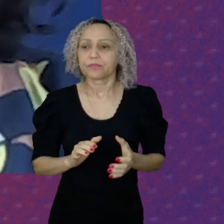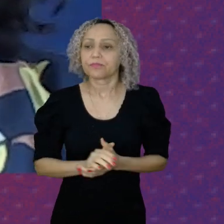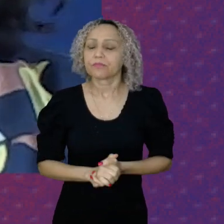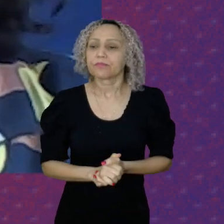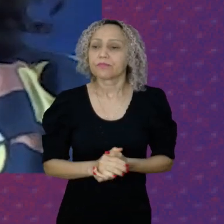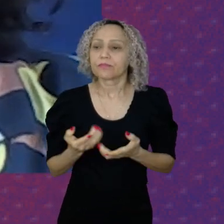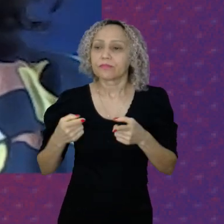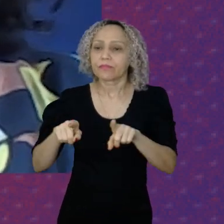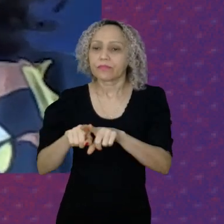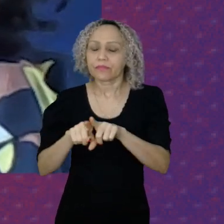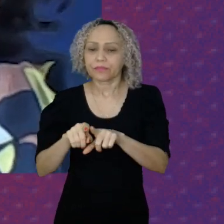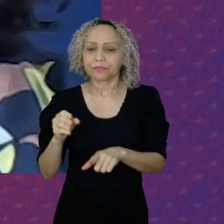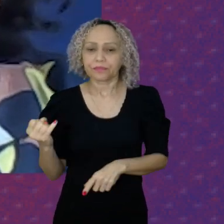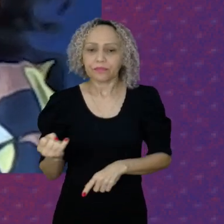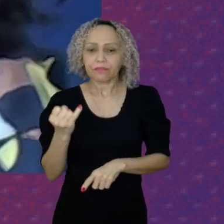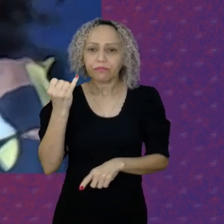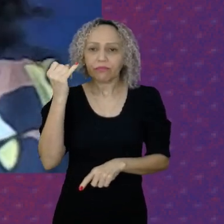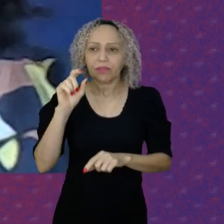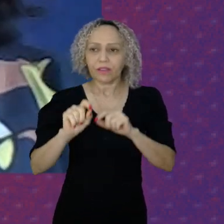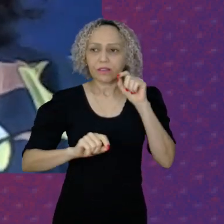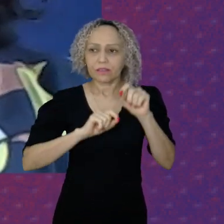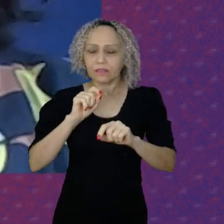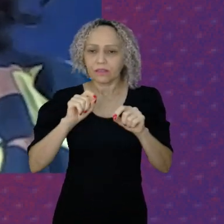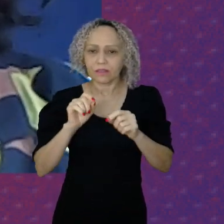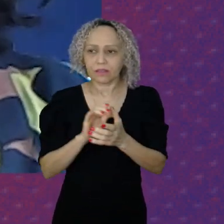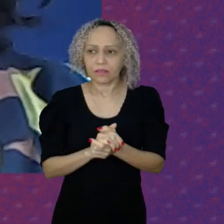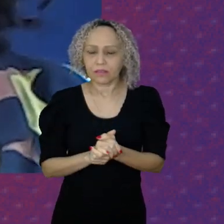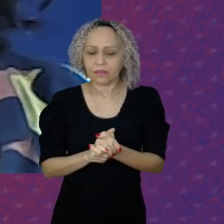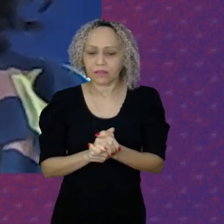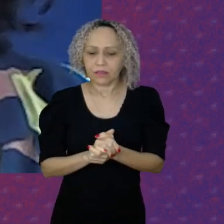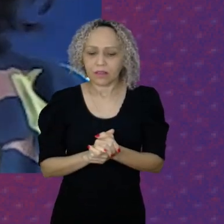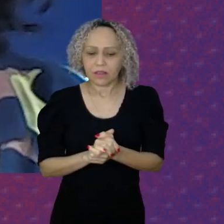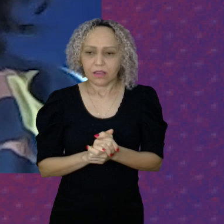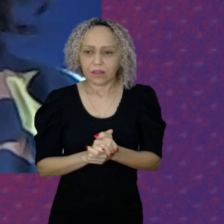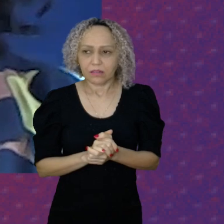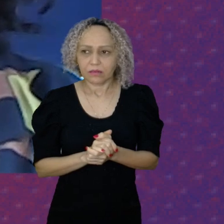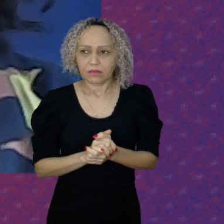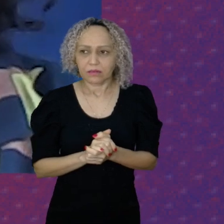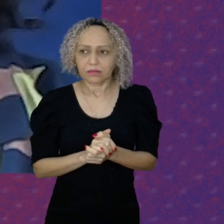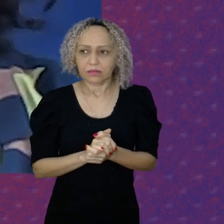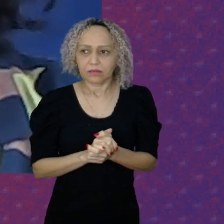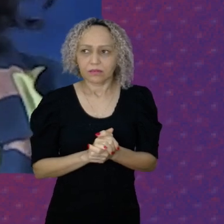Também é importante tratar aqui das ações